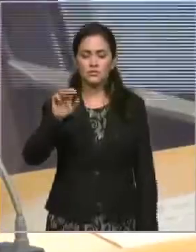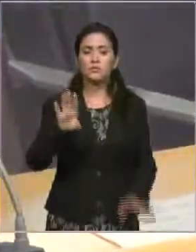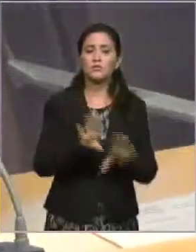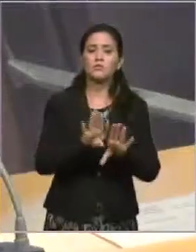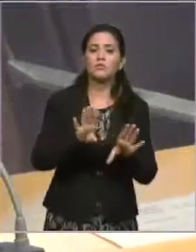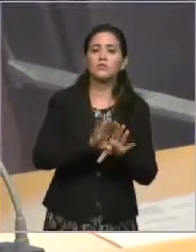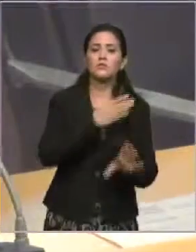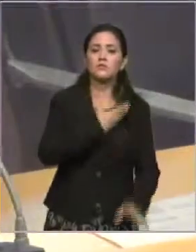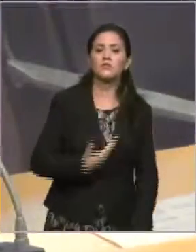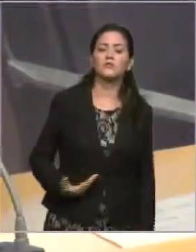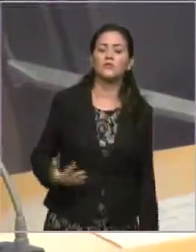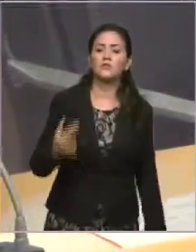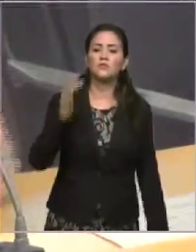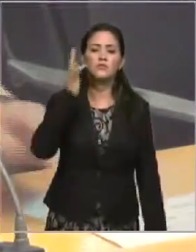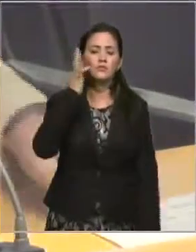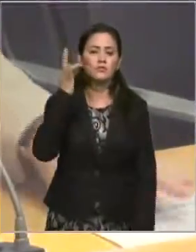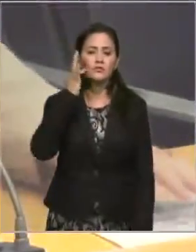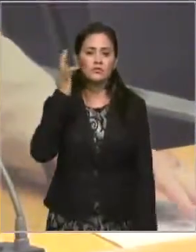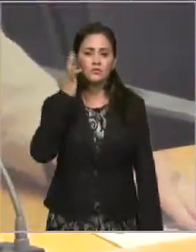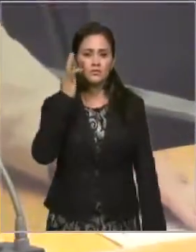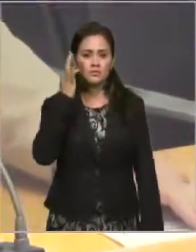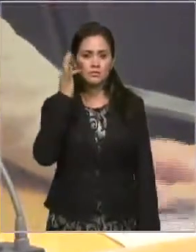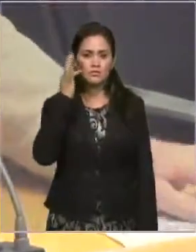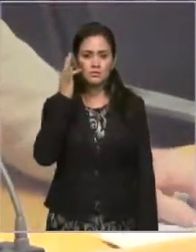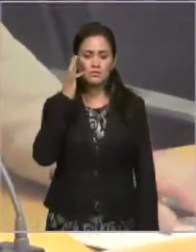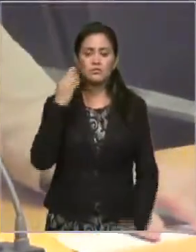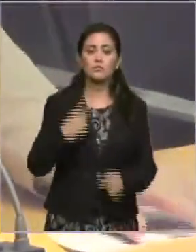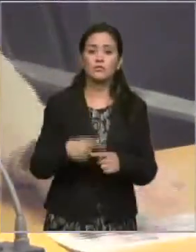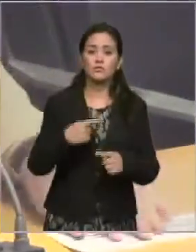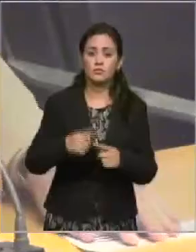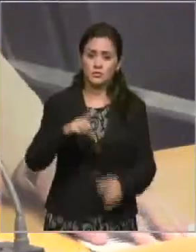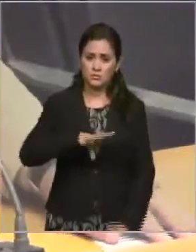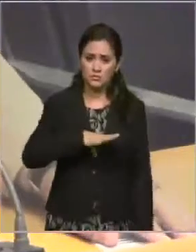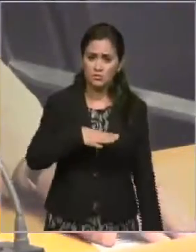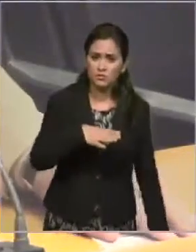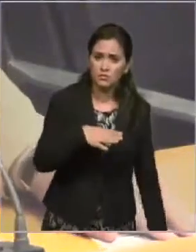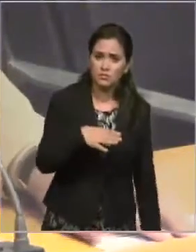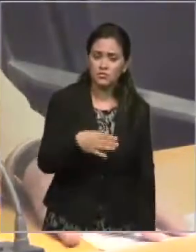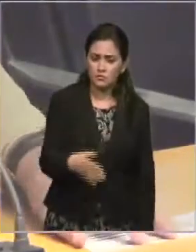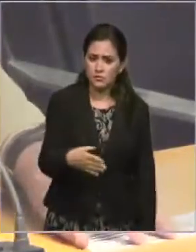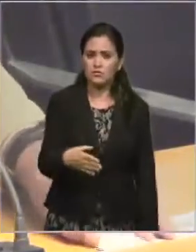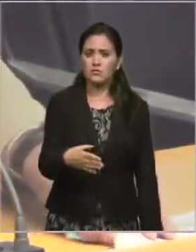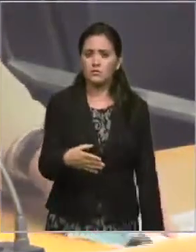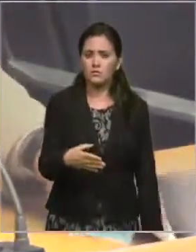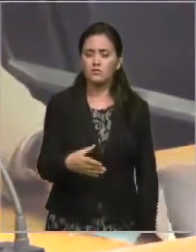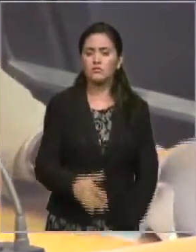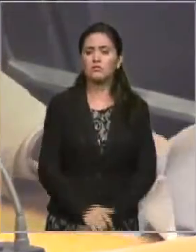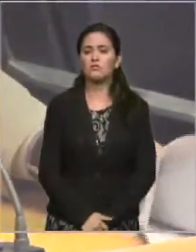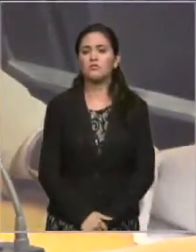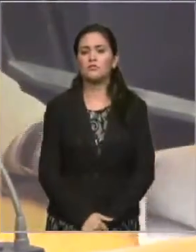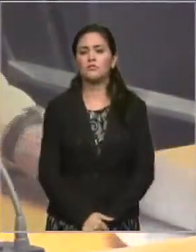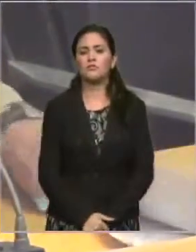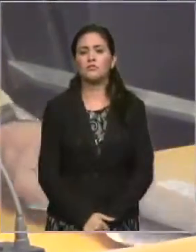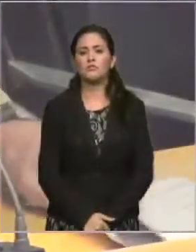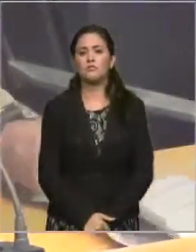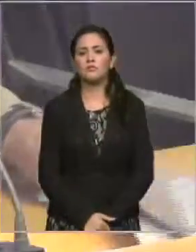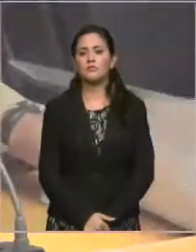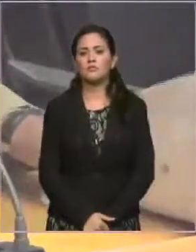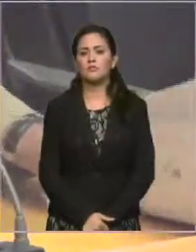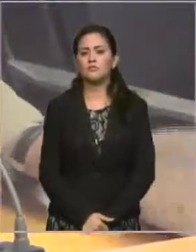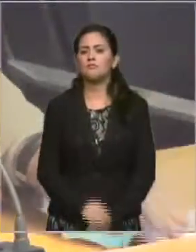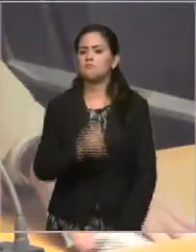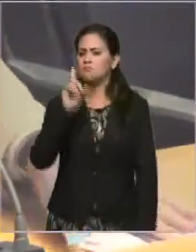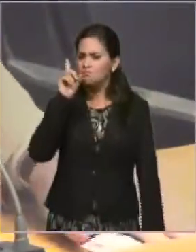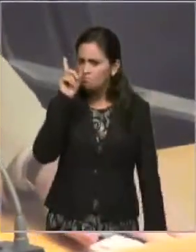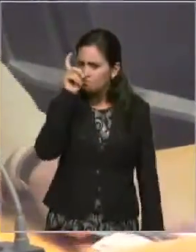Dino, por esta corajosa iniciativa. Não é fácil romper